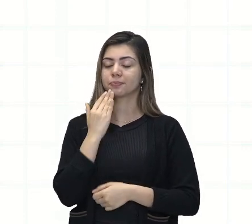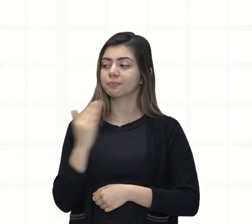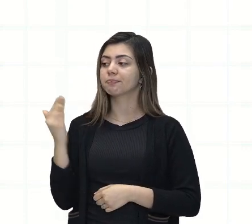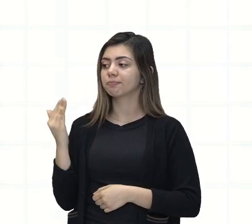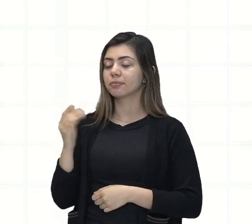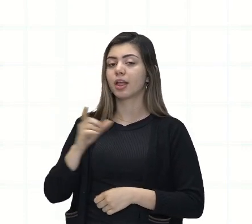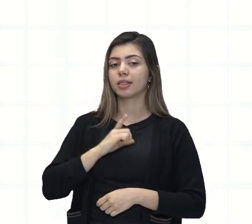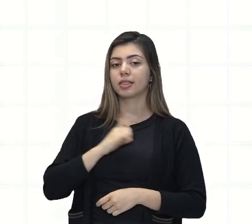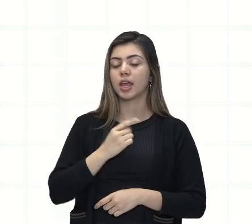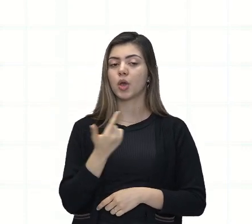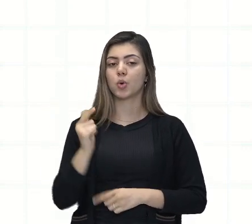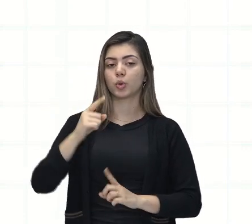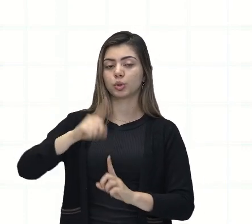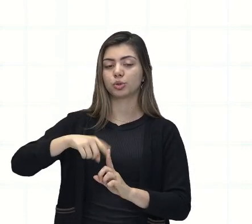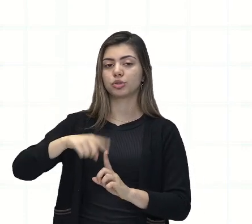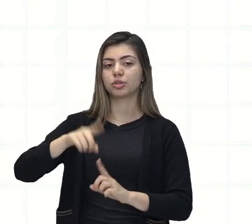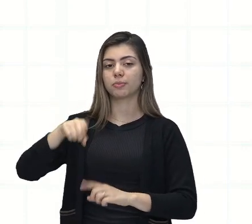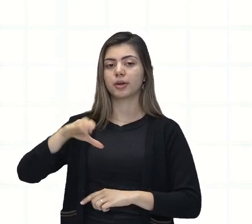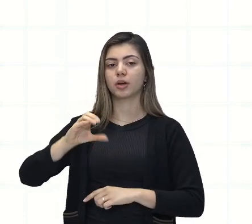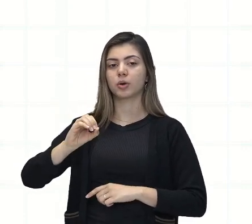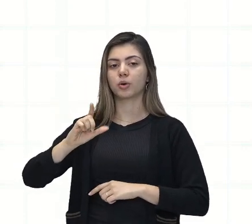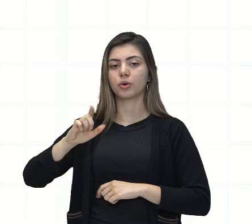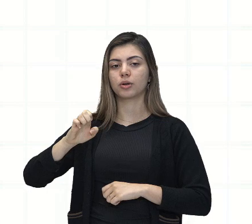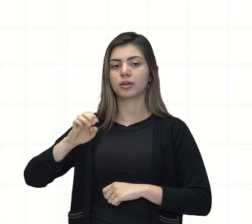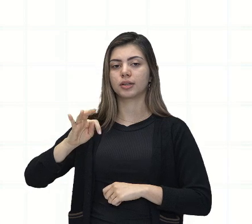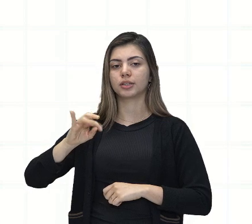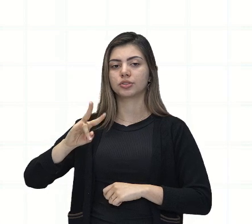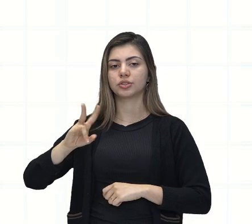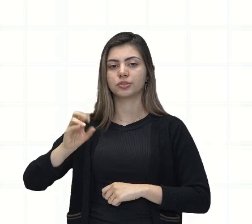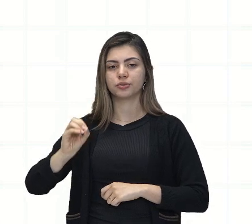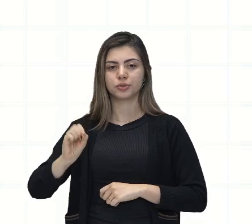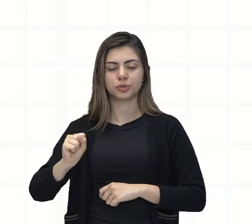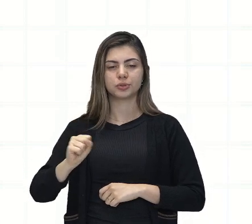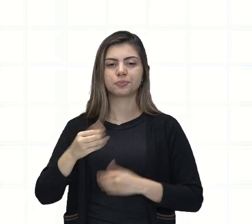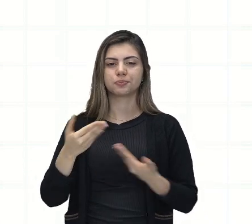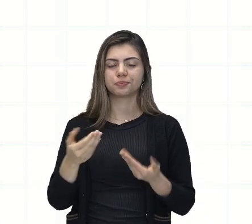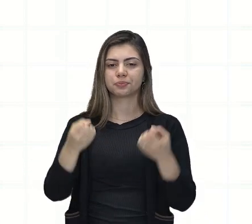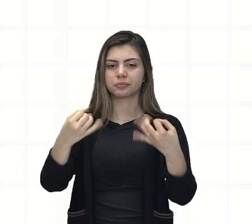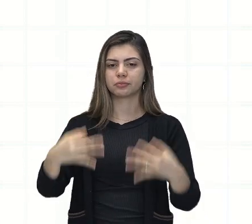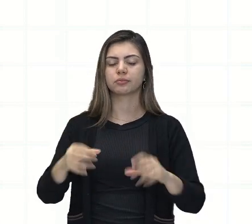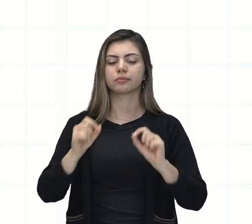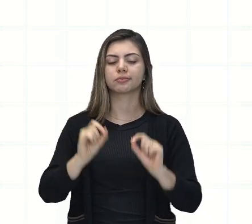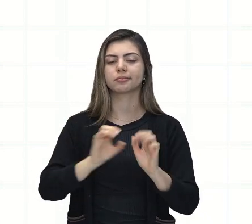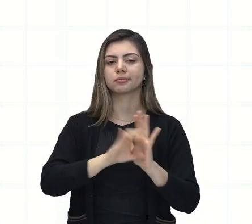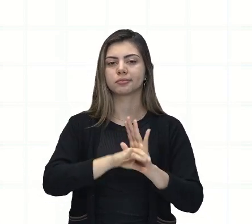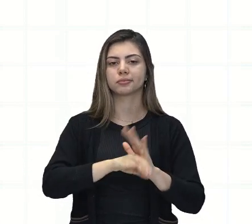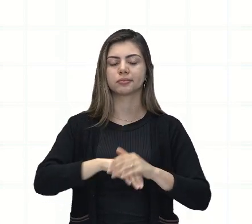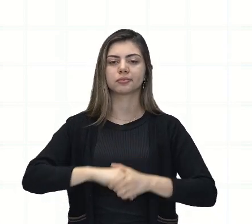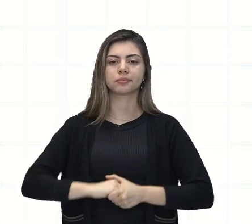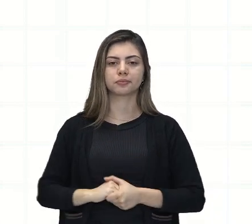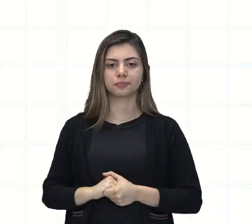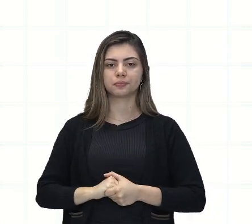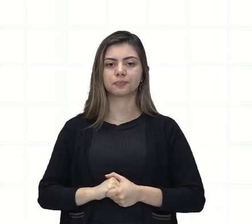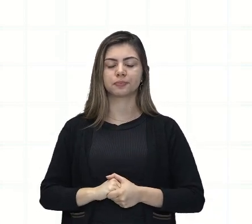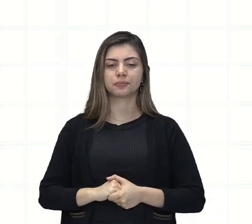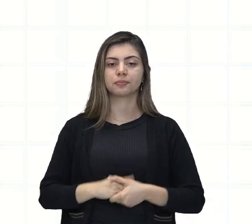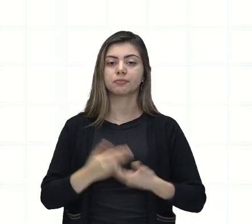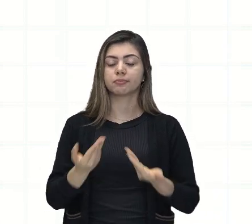Temos agora os coletivos. Olha o que diz aí o nosso conceito dos